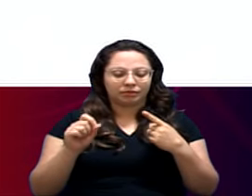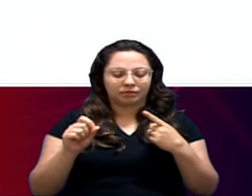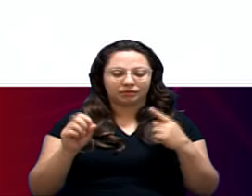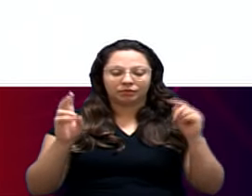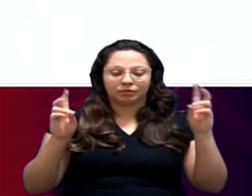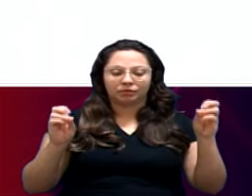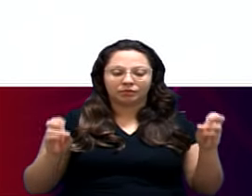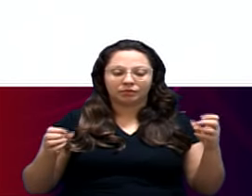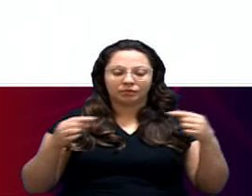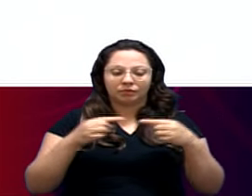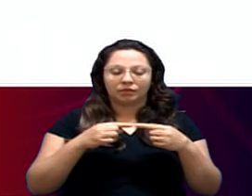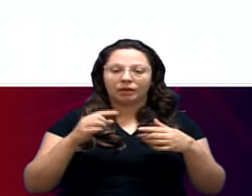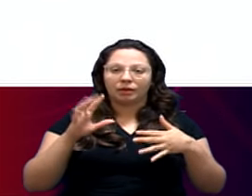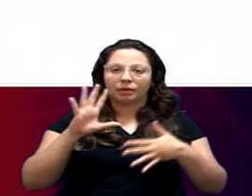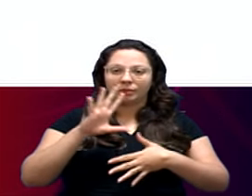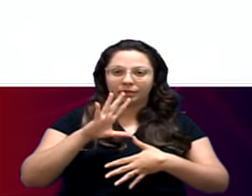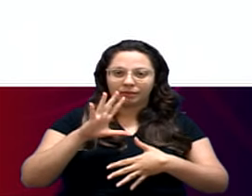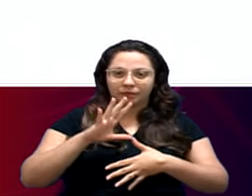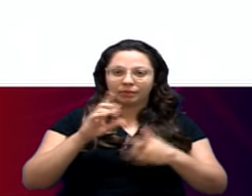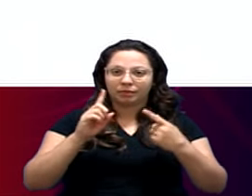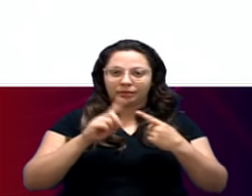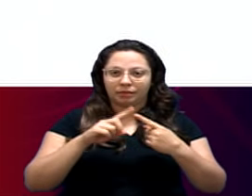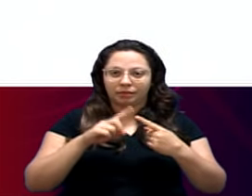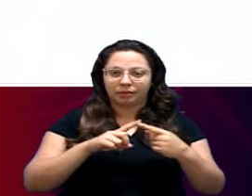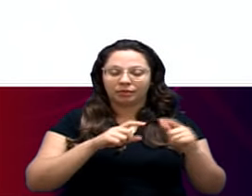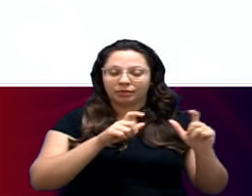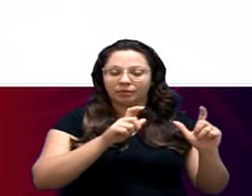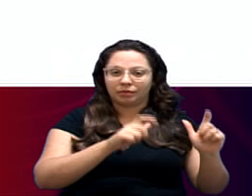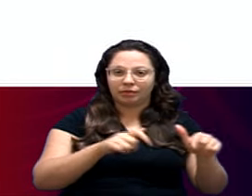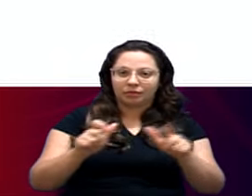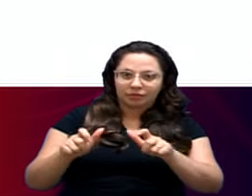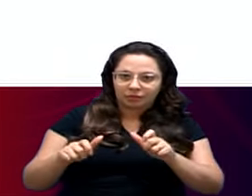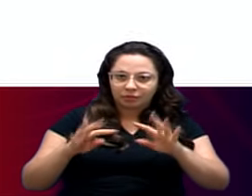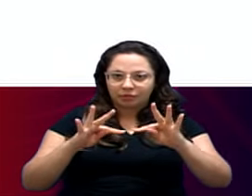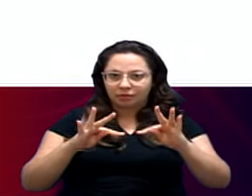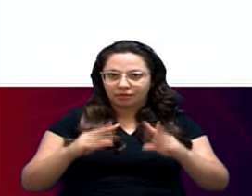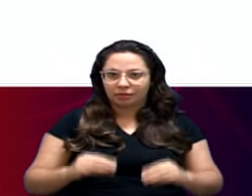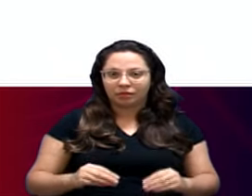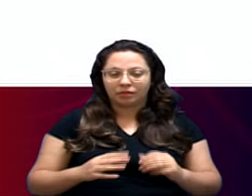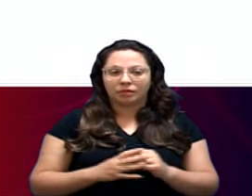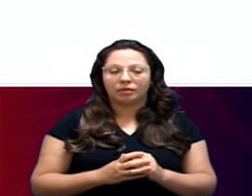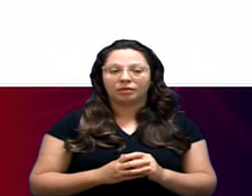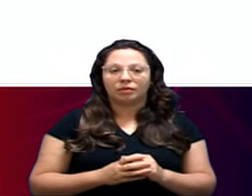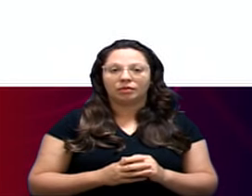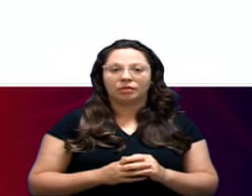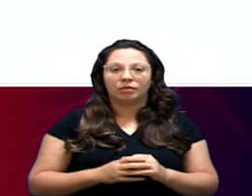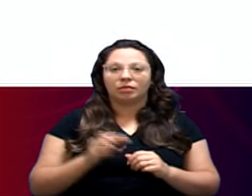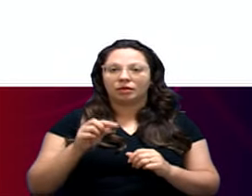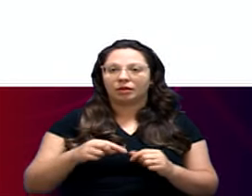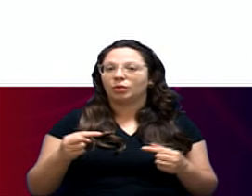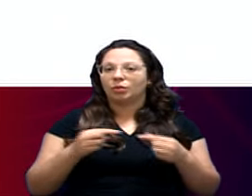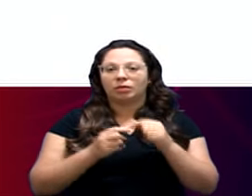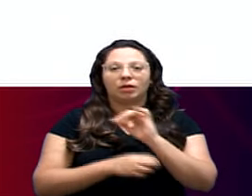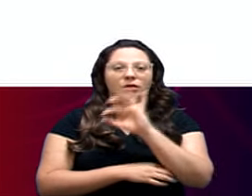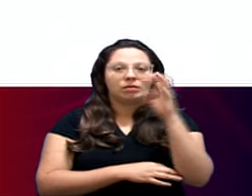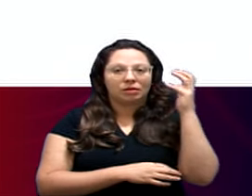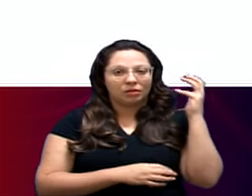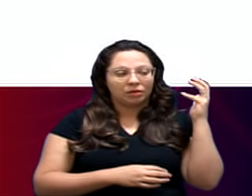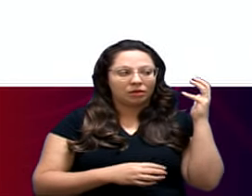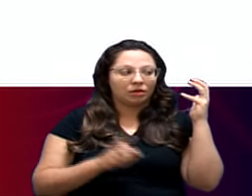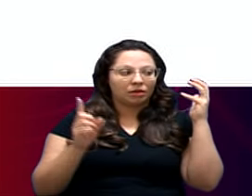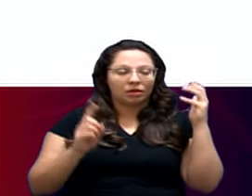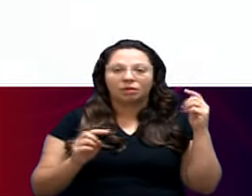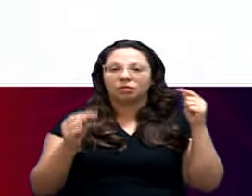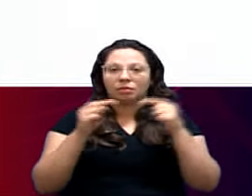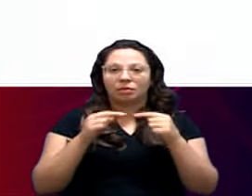relacionadas ao mapa um macrozoneamento aspectos ambientais aqui são os os pontos